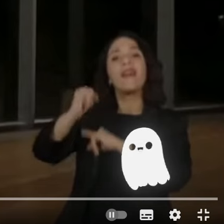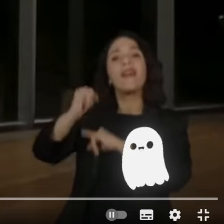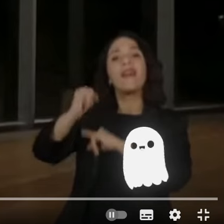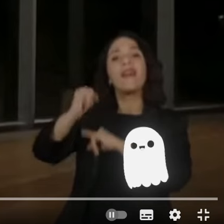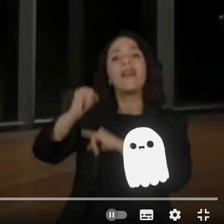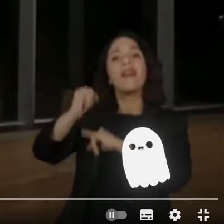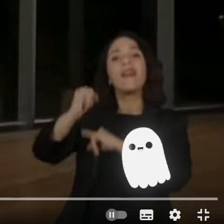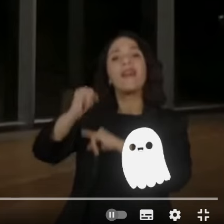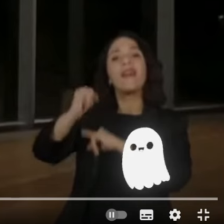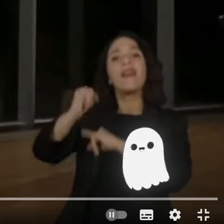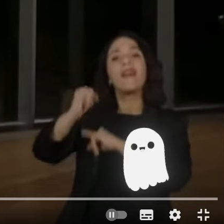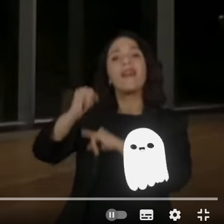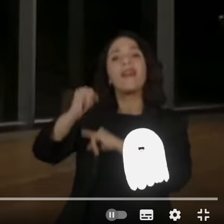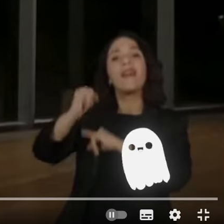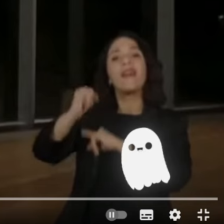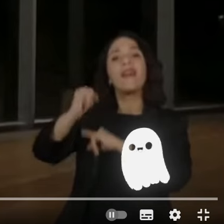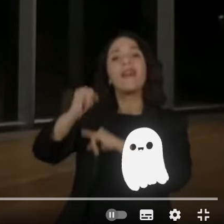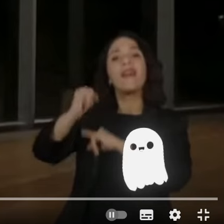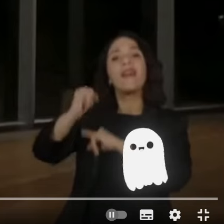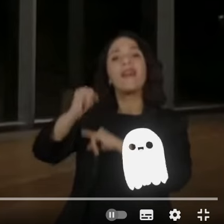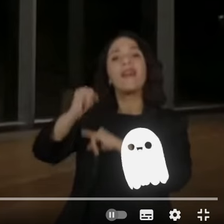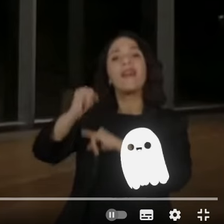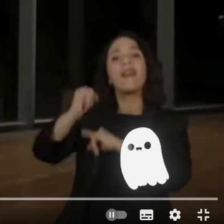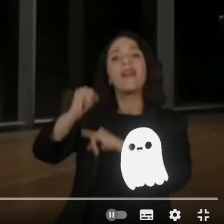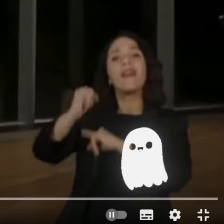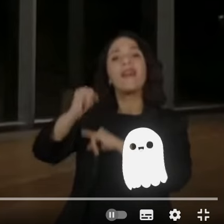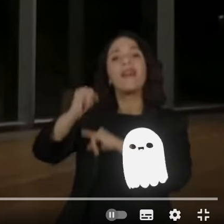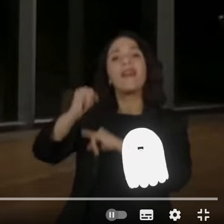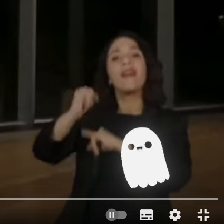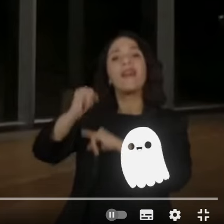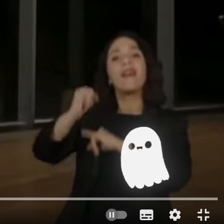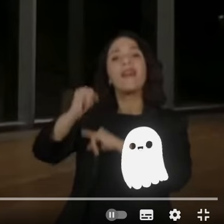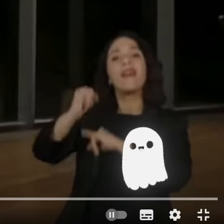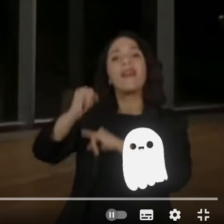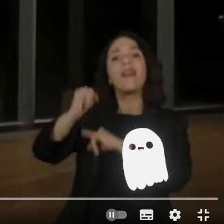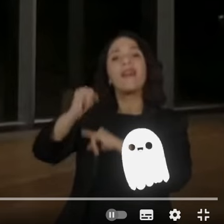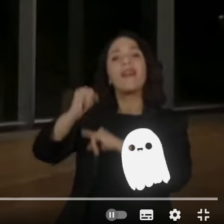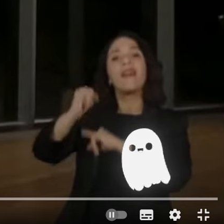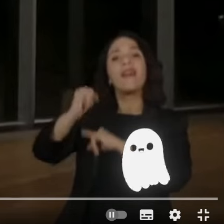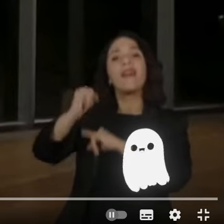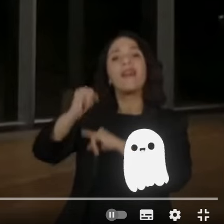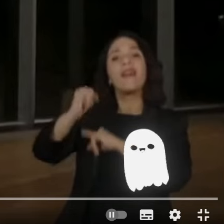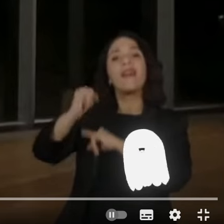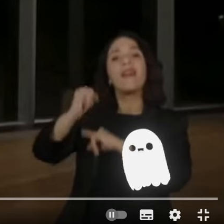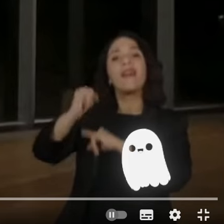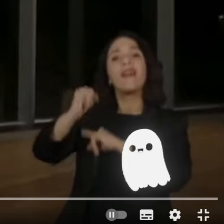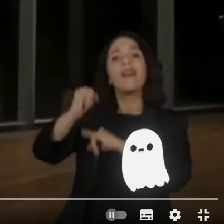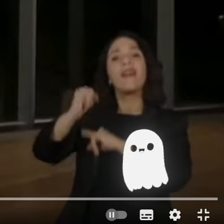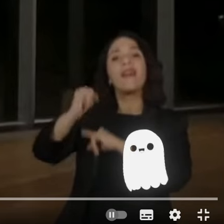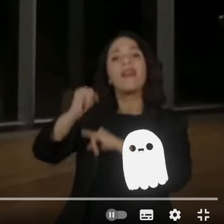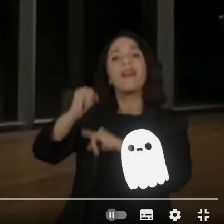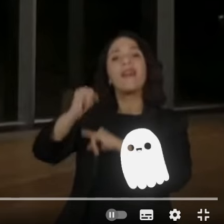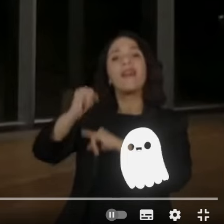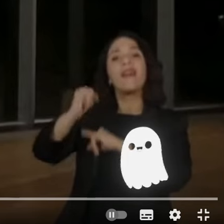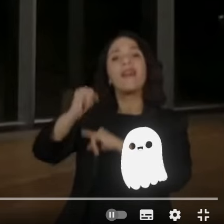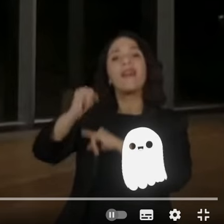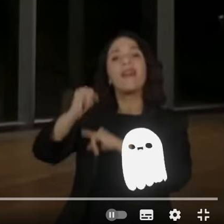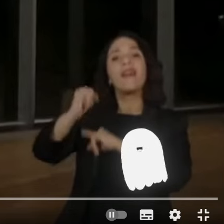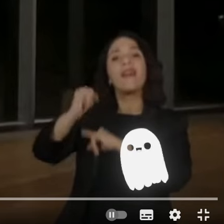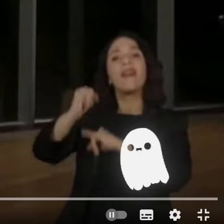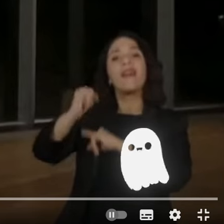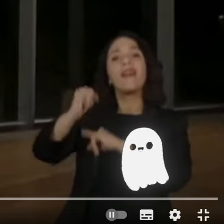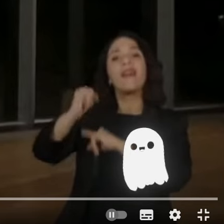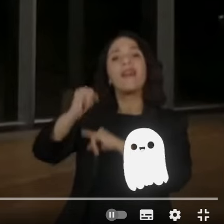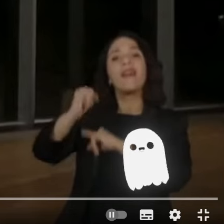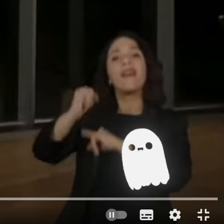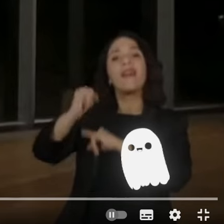juro. Não, mano, eu já tinha muita raiva. É engraçado que agora na terapia, né, a gente volta pra vários momentos da nossa